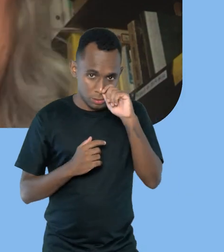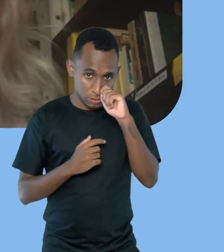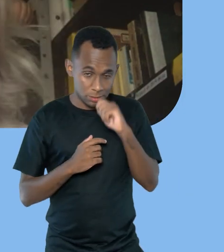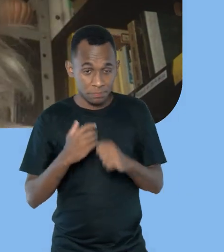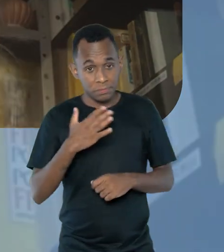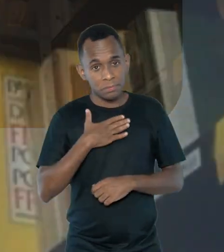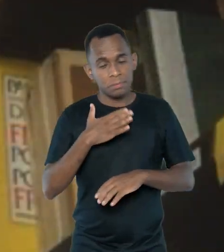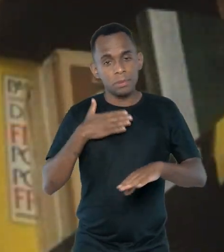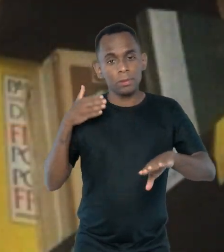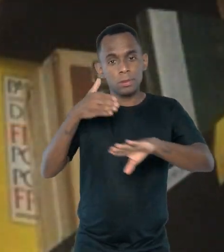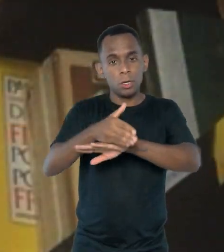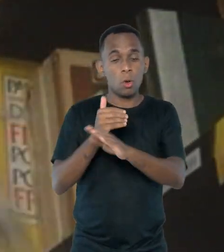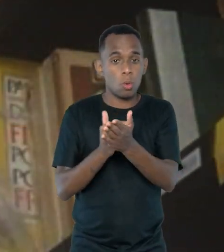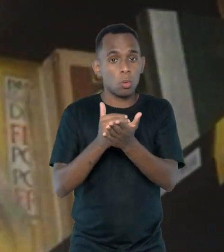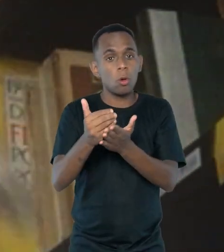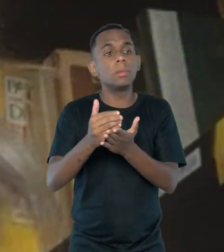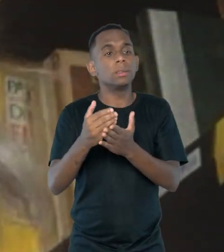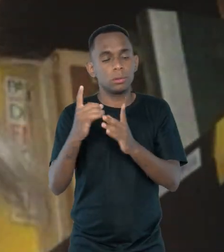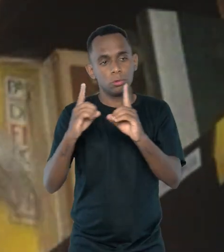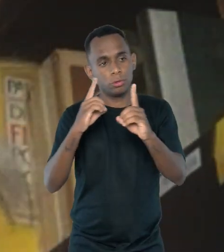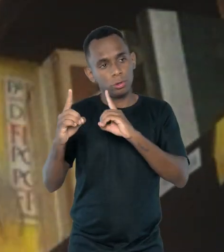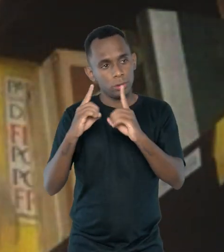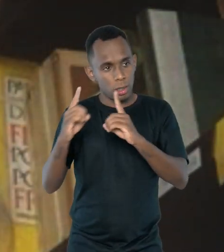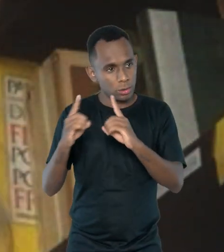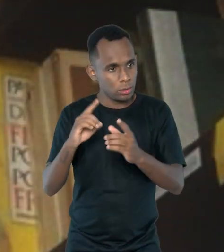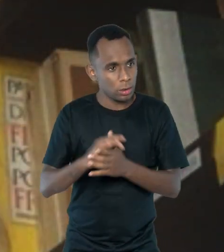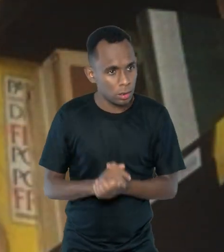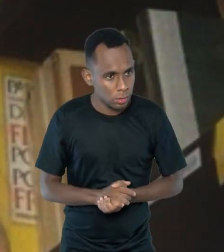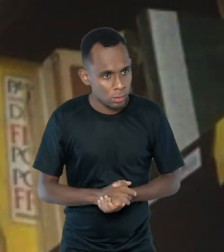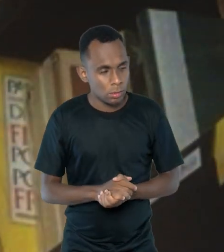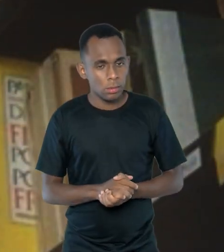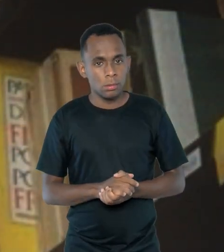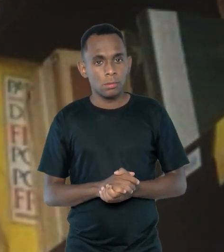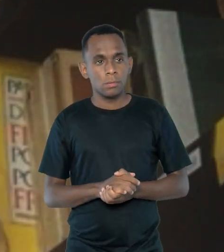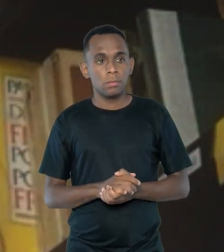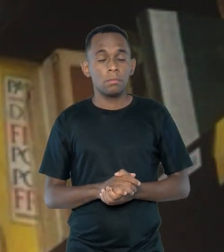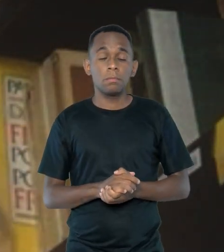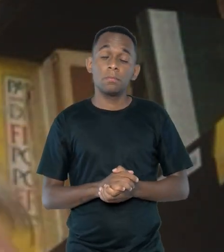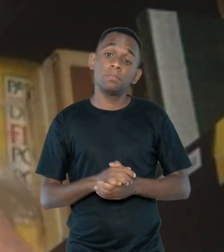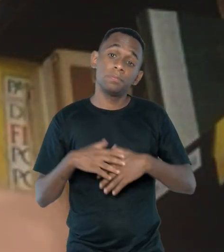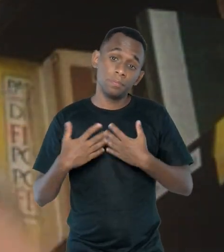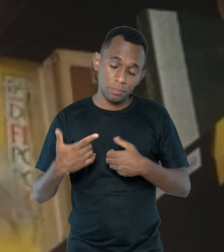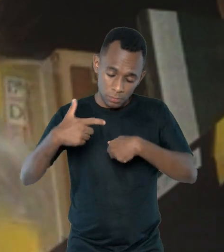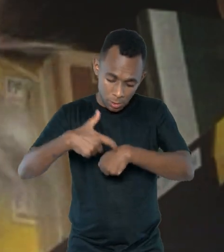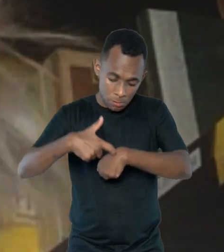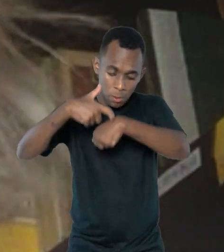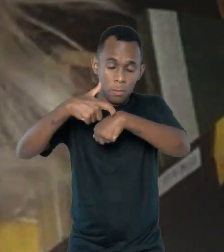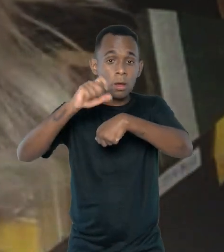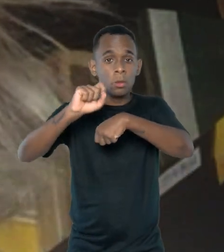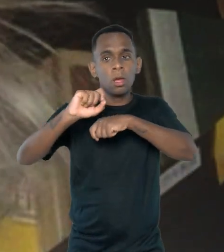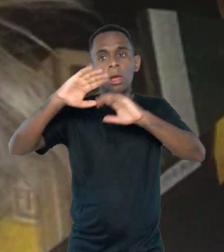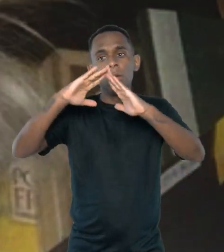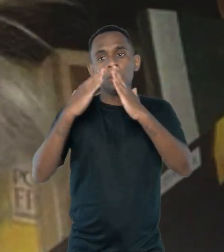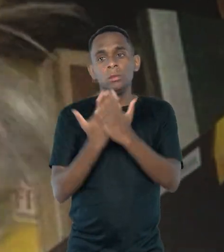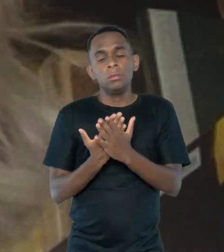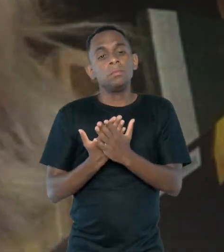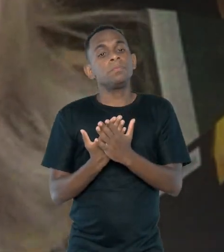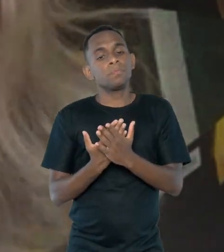minha entrada no livro didático. Na verdade, era um momento que a